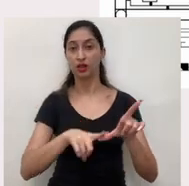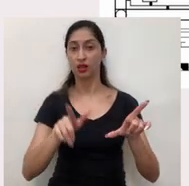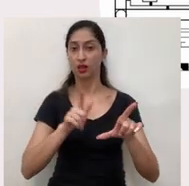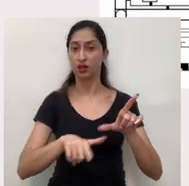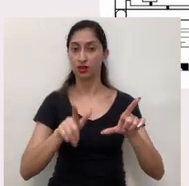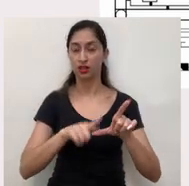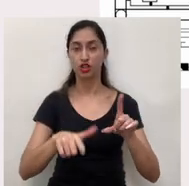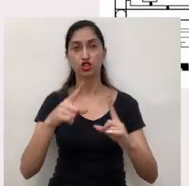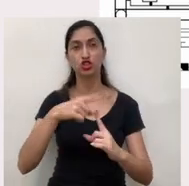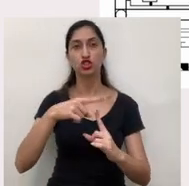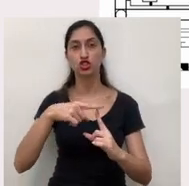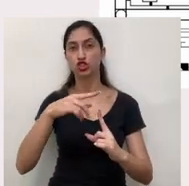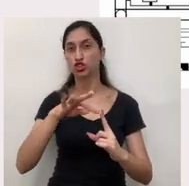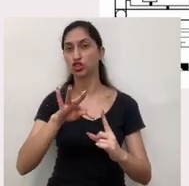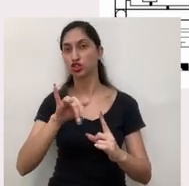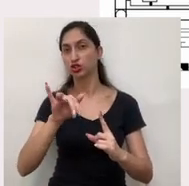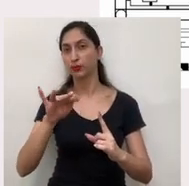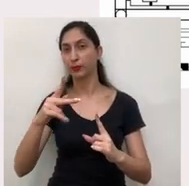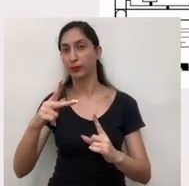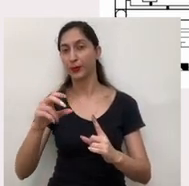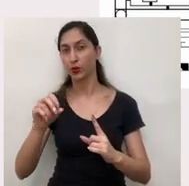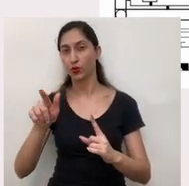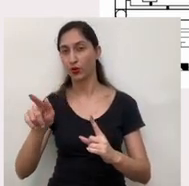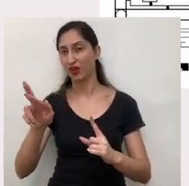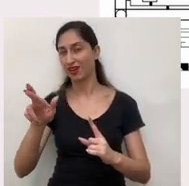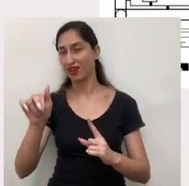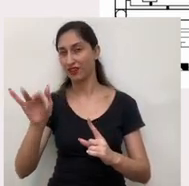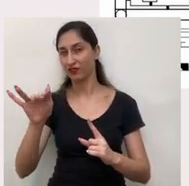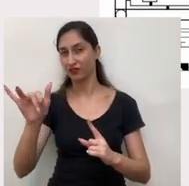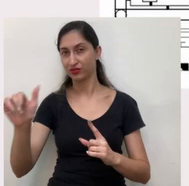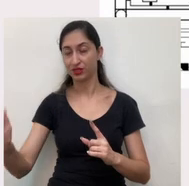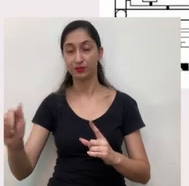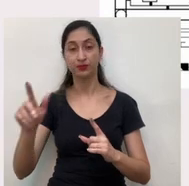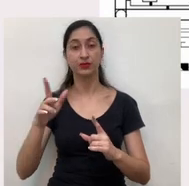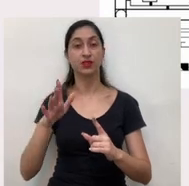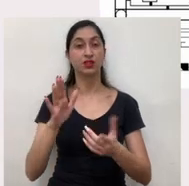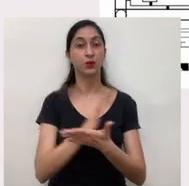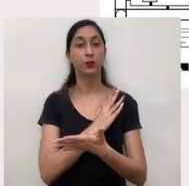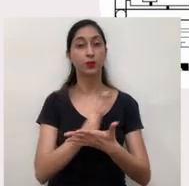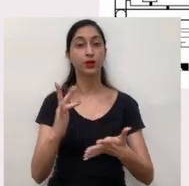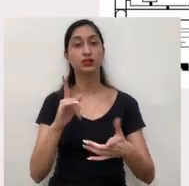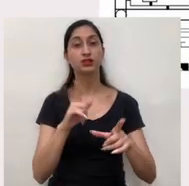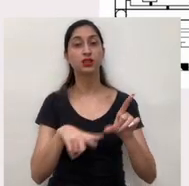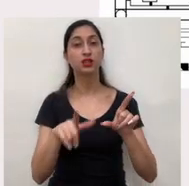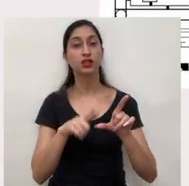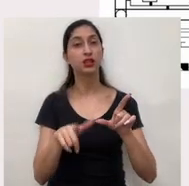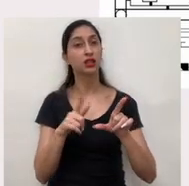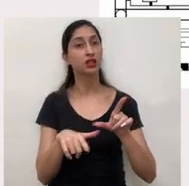das tipografias, das famílias tipográficas. Não chegam a ser famílias, porque muitas delas são